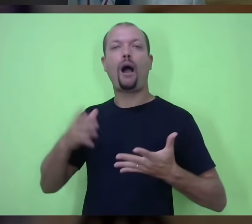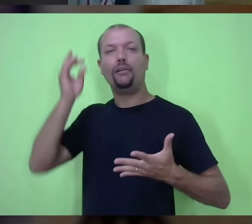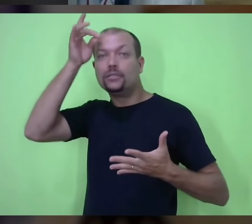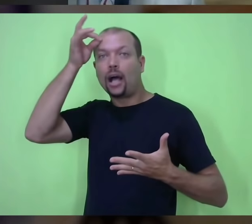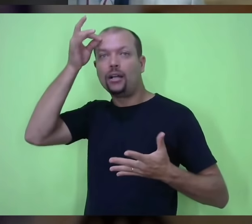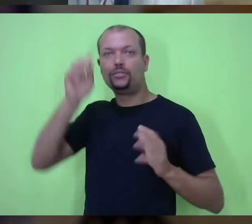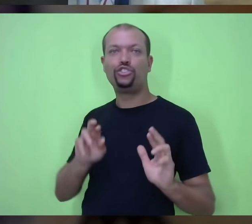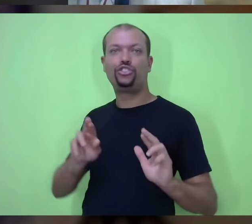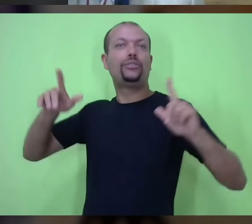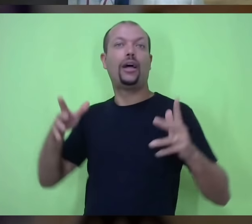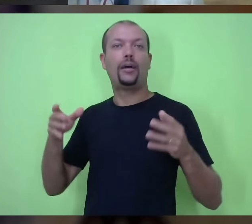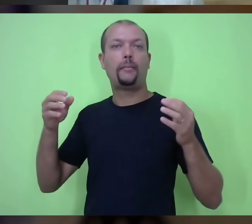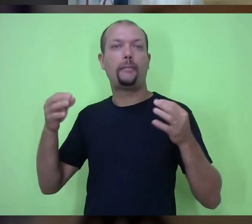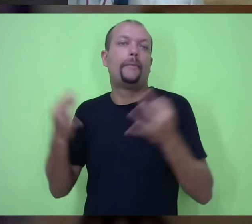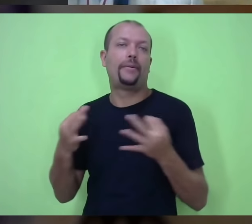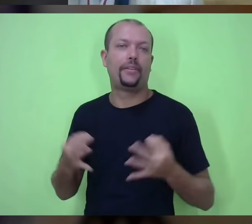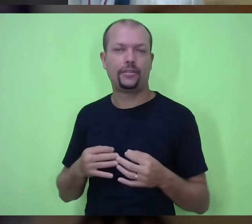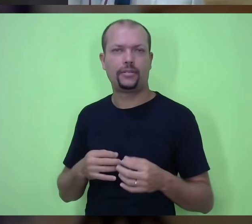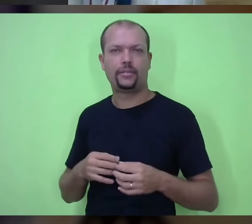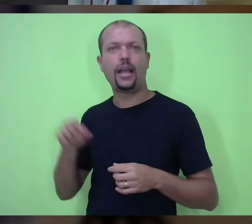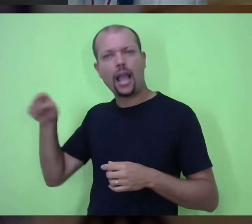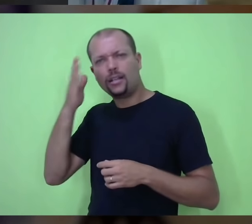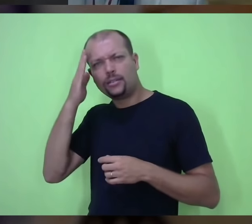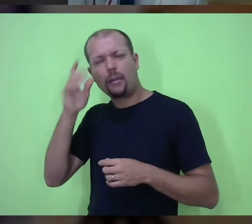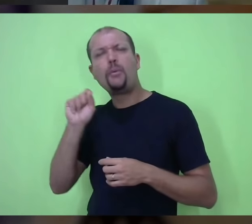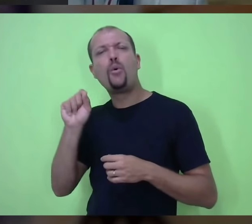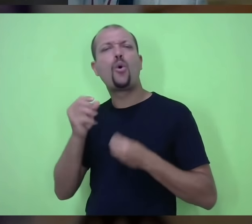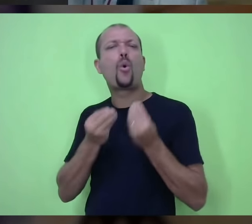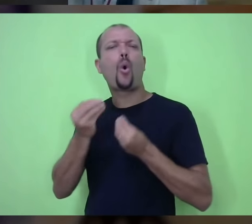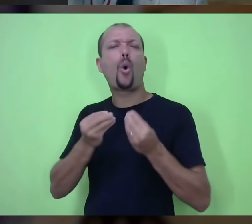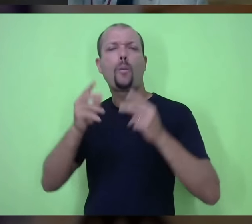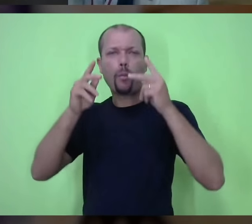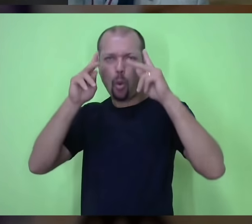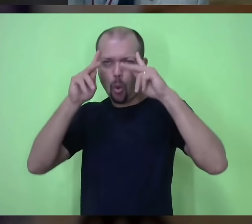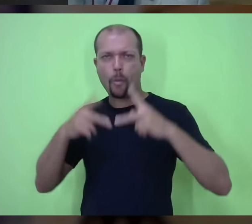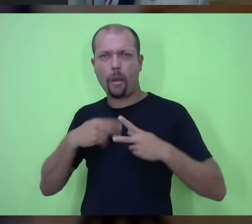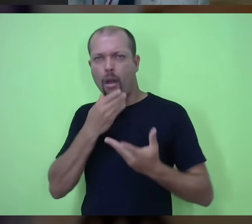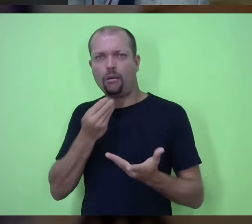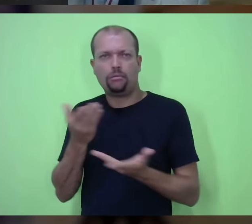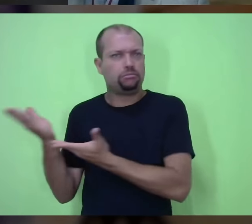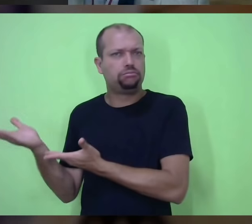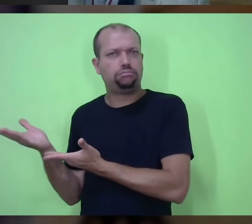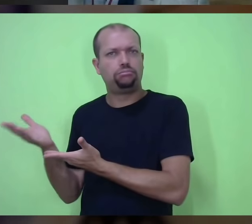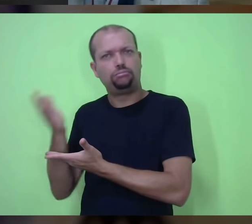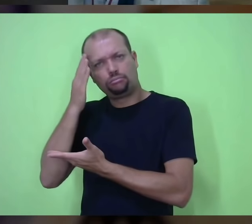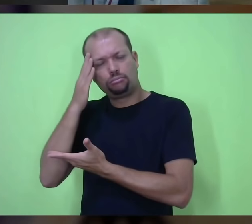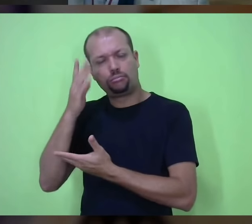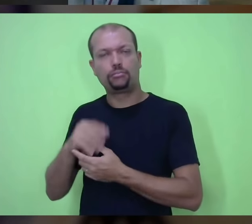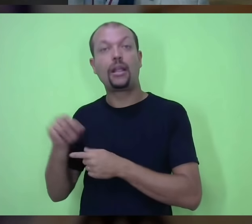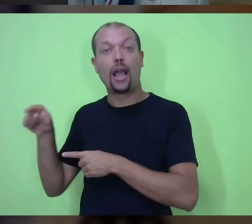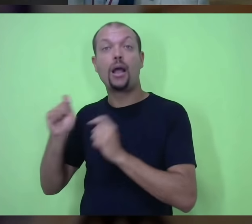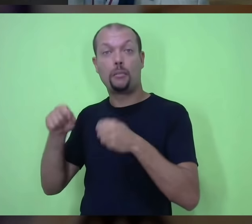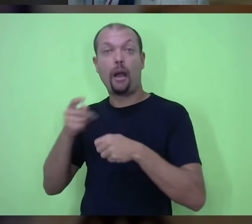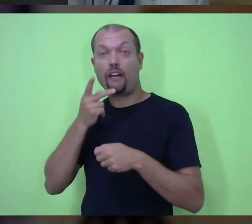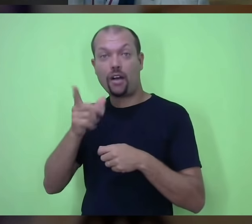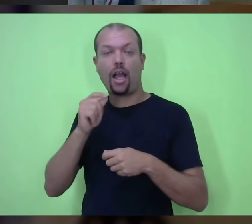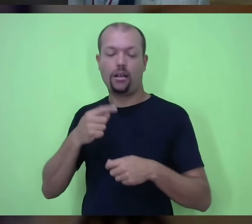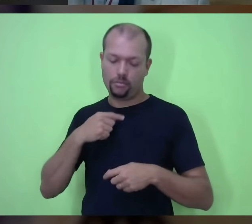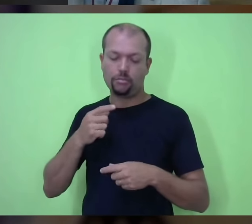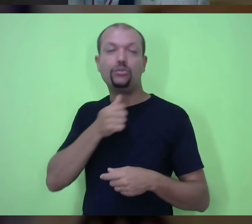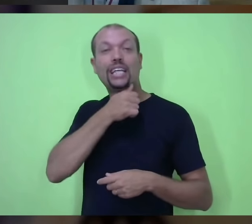homem. Então, não há ninguém que possa dizer que o sacrifício dele não pode ser feito em nosso favor, porque ele